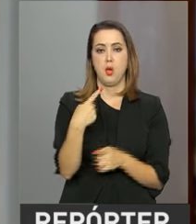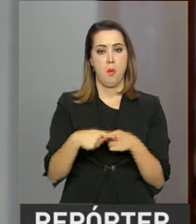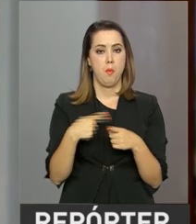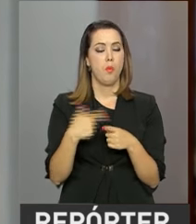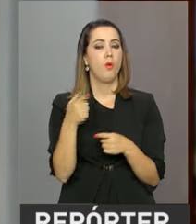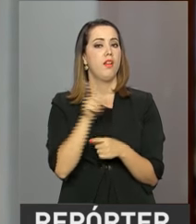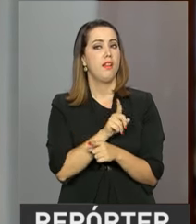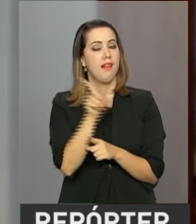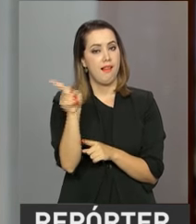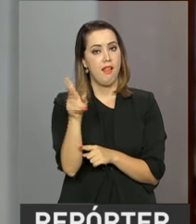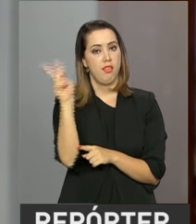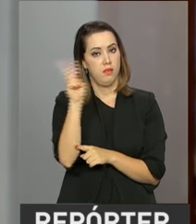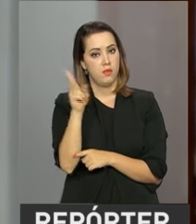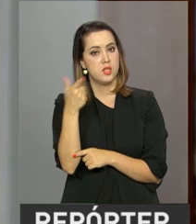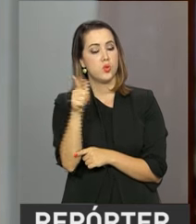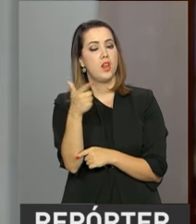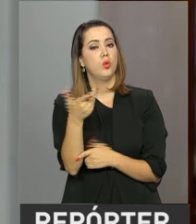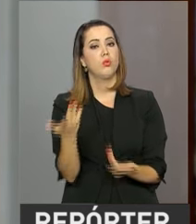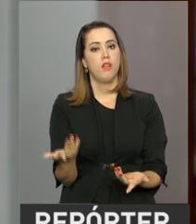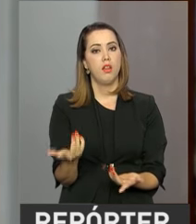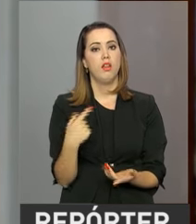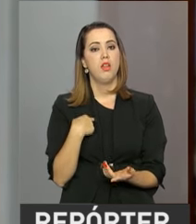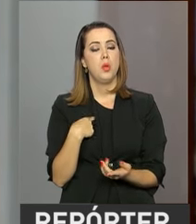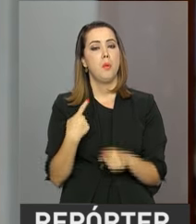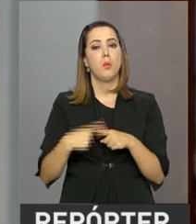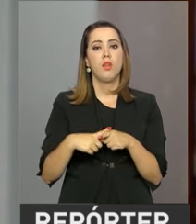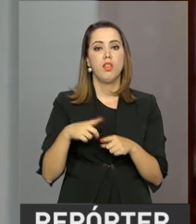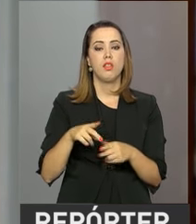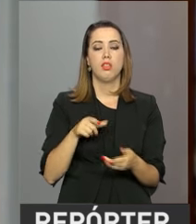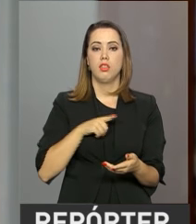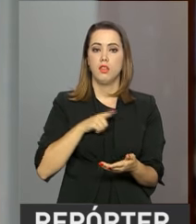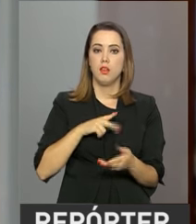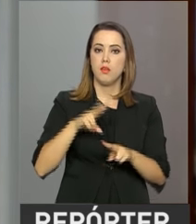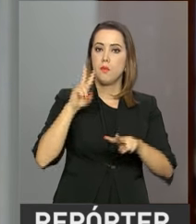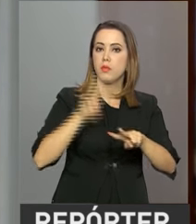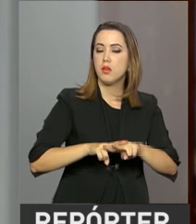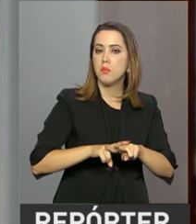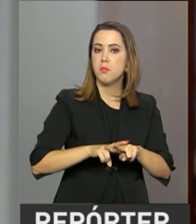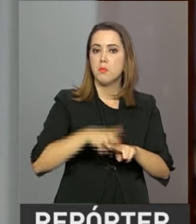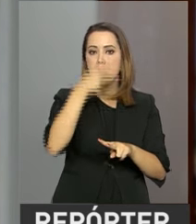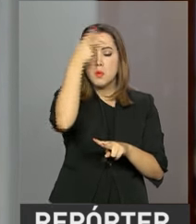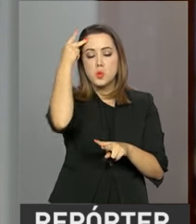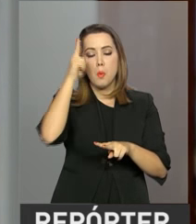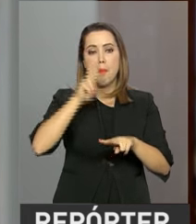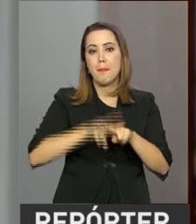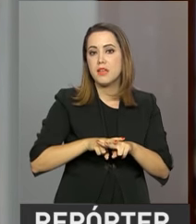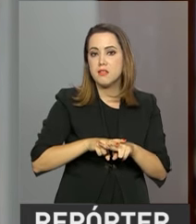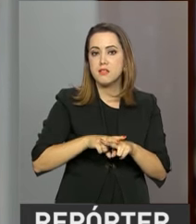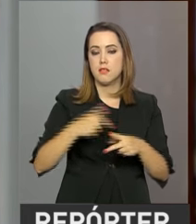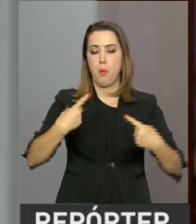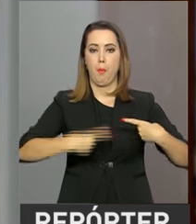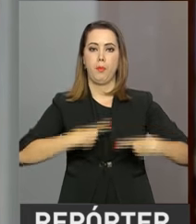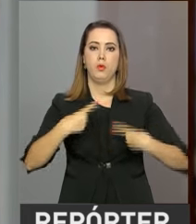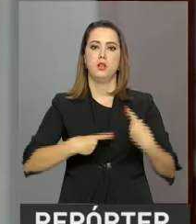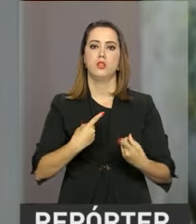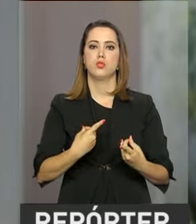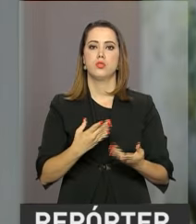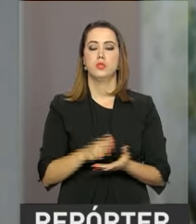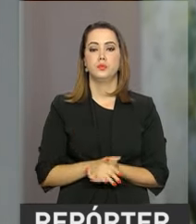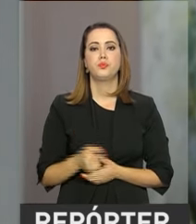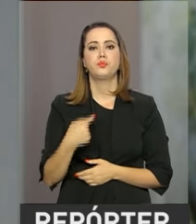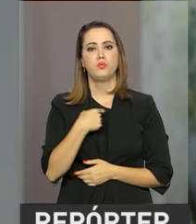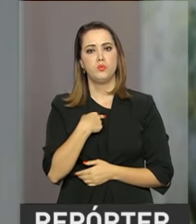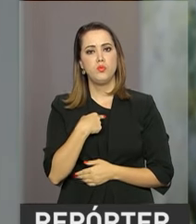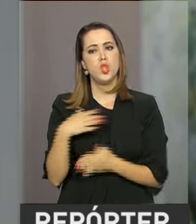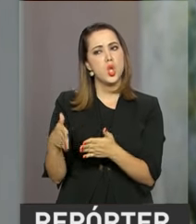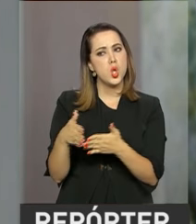democrático. Basta dizer que a Venezuela tem prisioneiros políticos. Um país que tem prisioneiros políticos não vive sob uma democracia. Eu